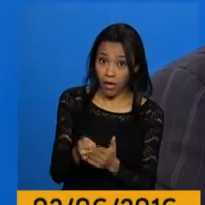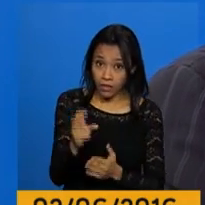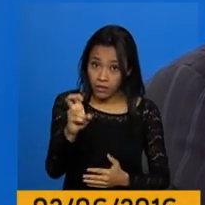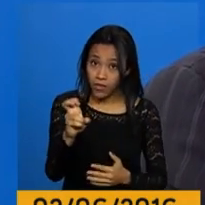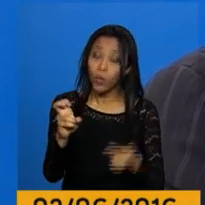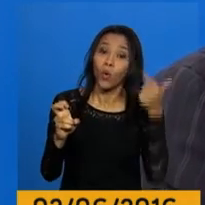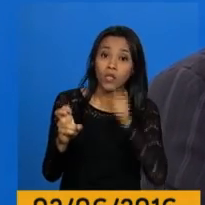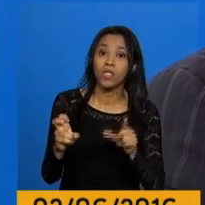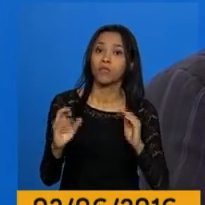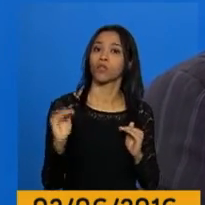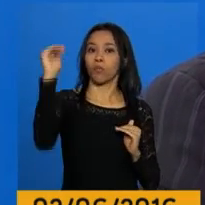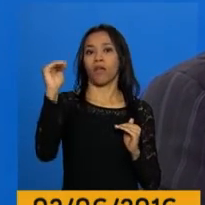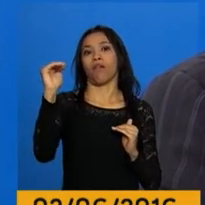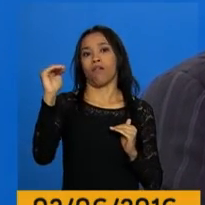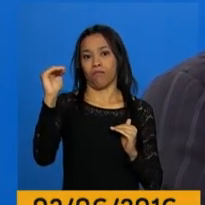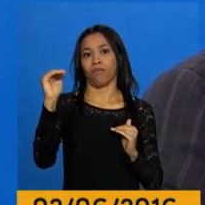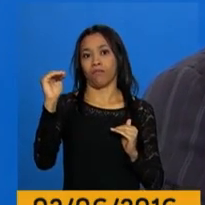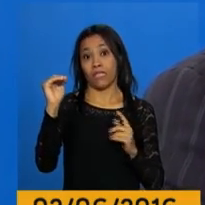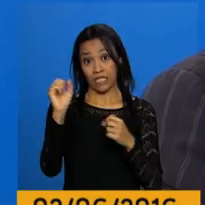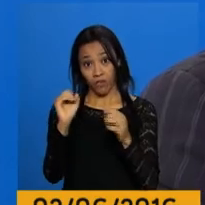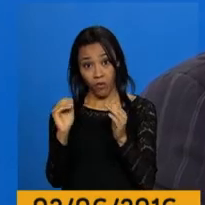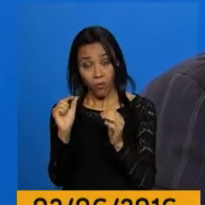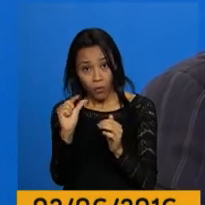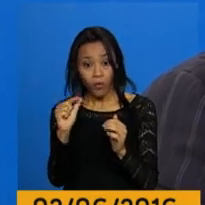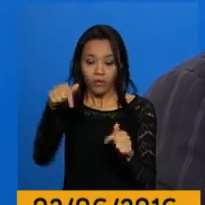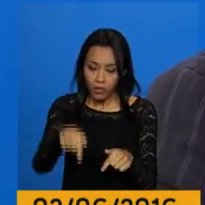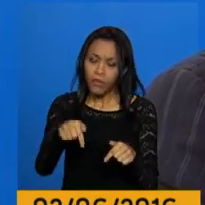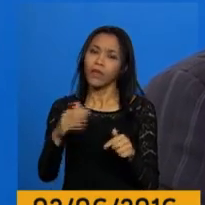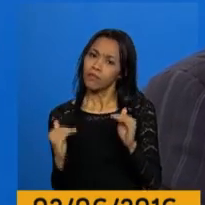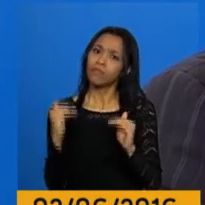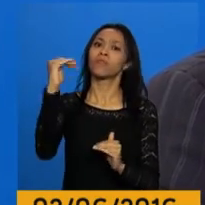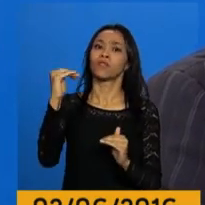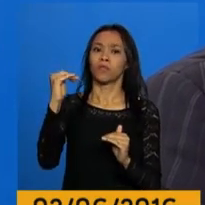passado mais de 5 e ganhamos em relação a este ano também em